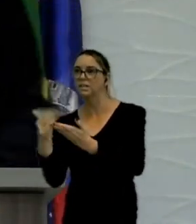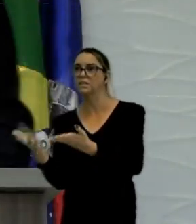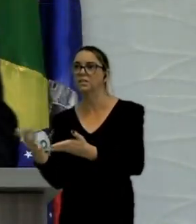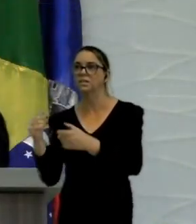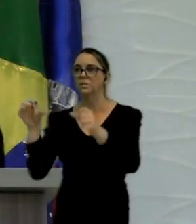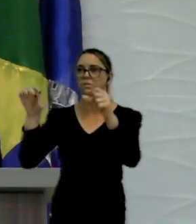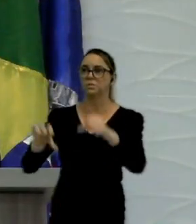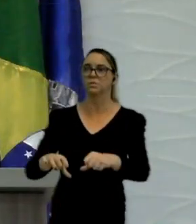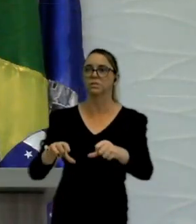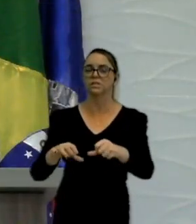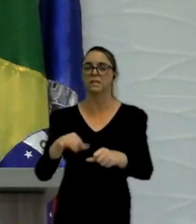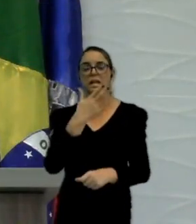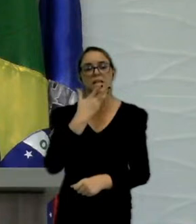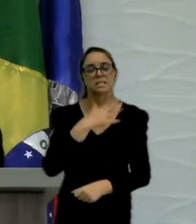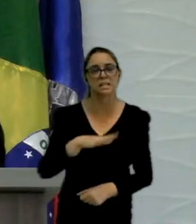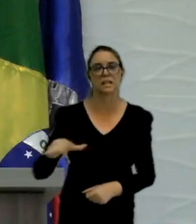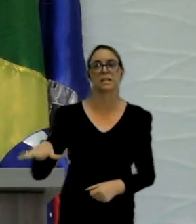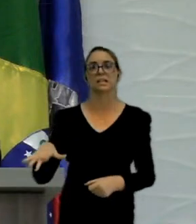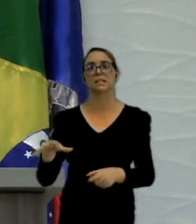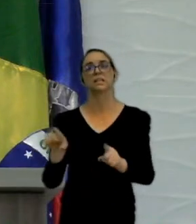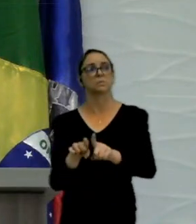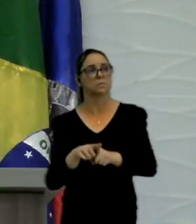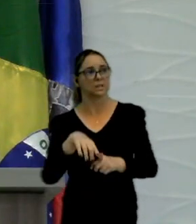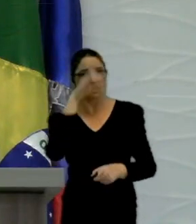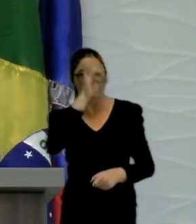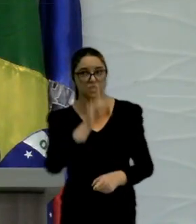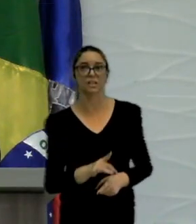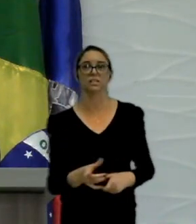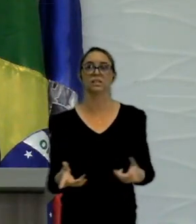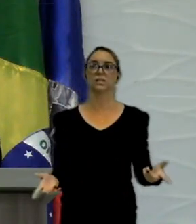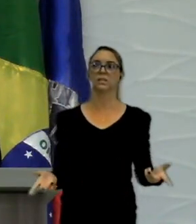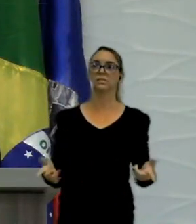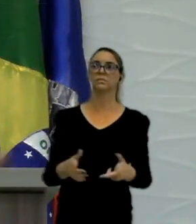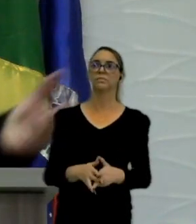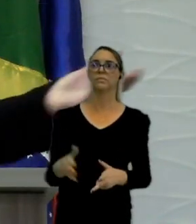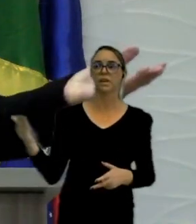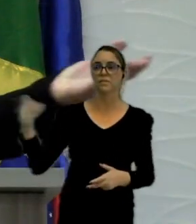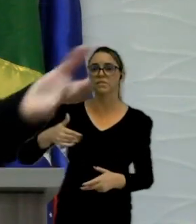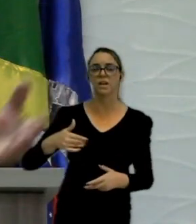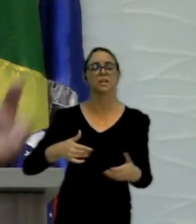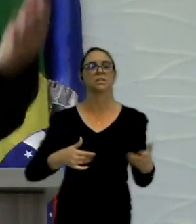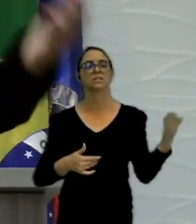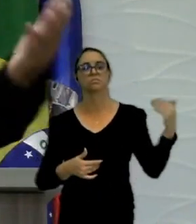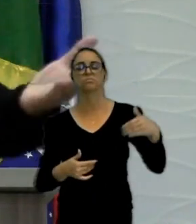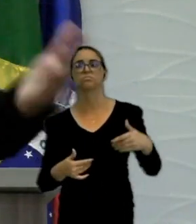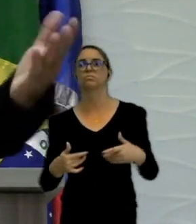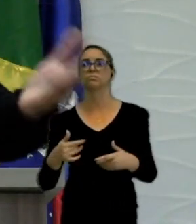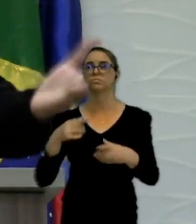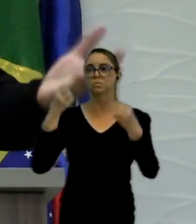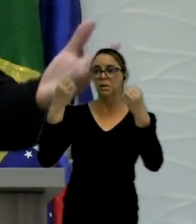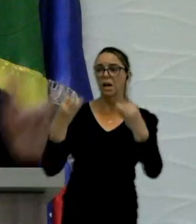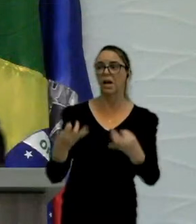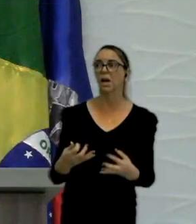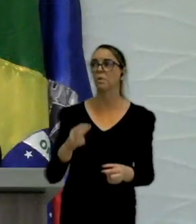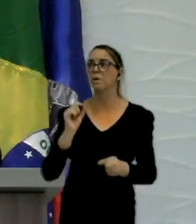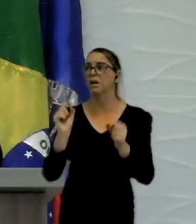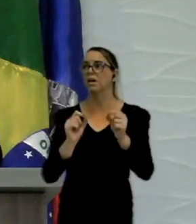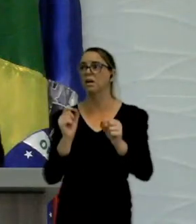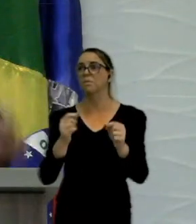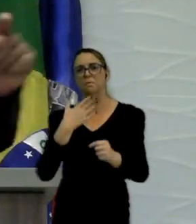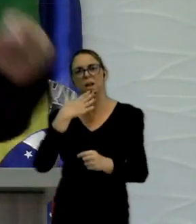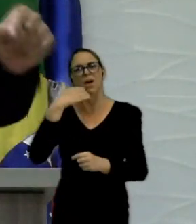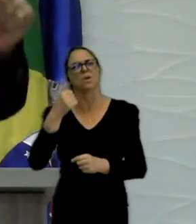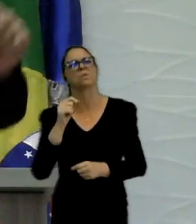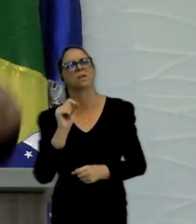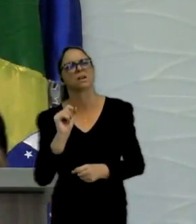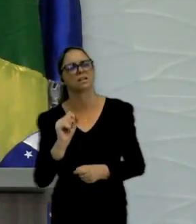as crianças, os deficientes. Aí vem aqui dizer que prefeito... Melhorou o quê, minha gente? Agora